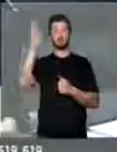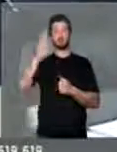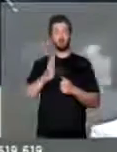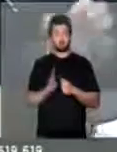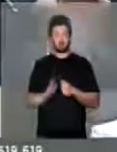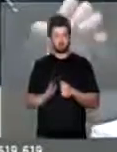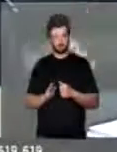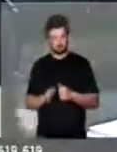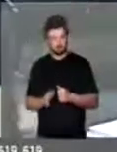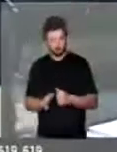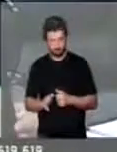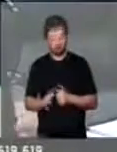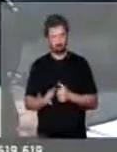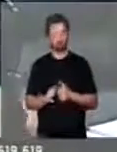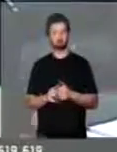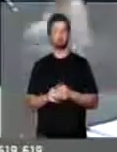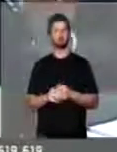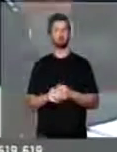Brasil